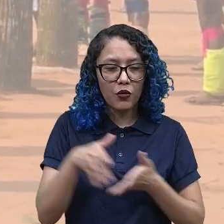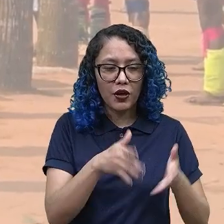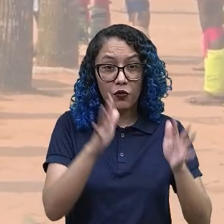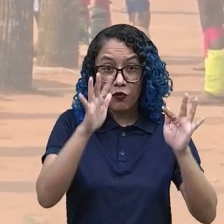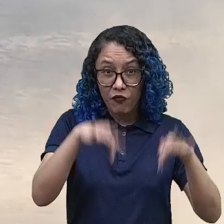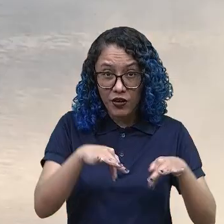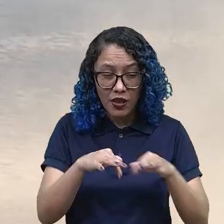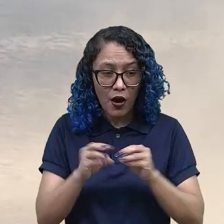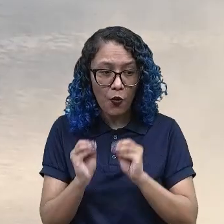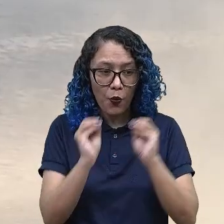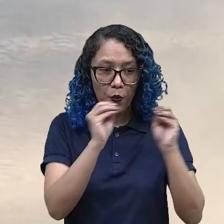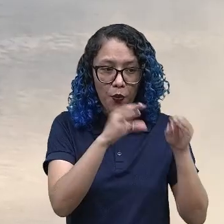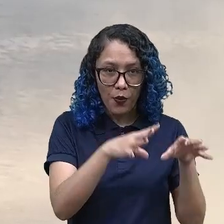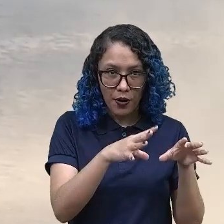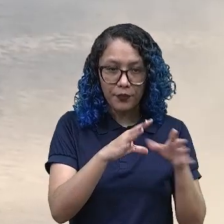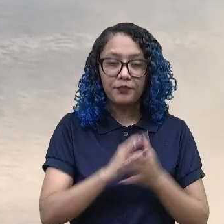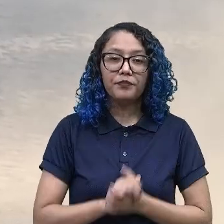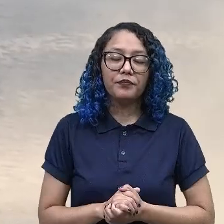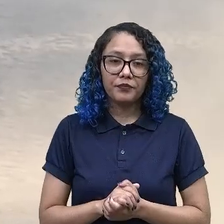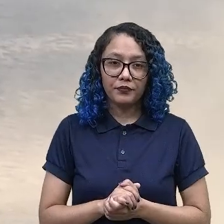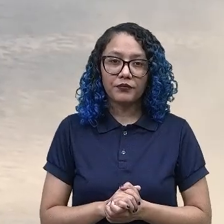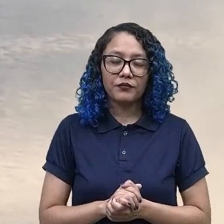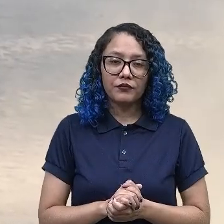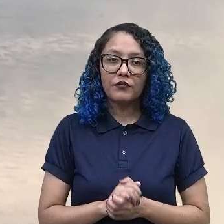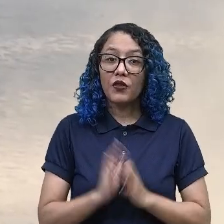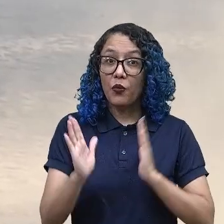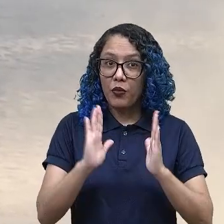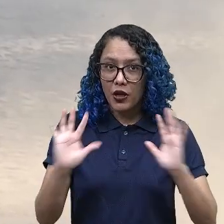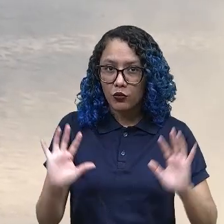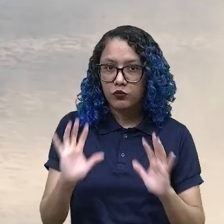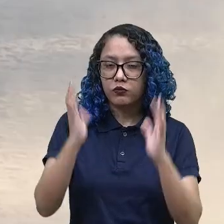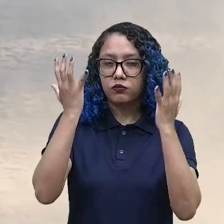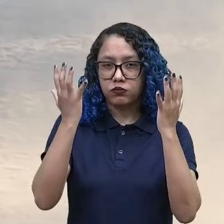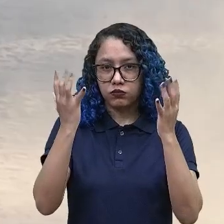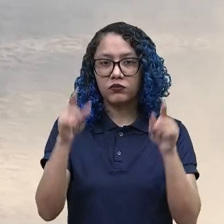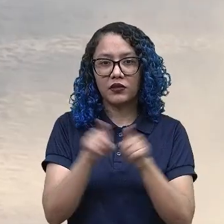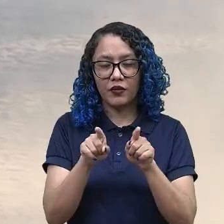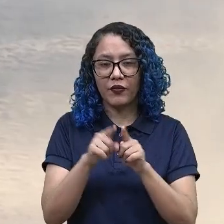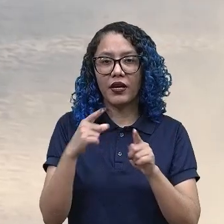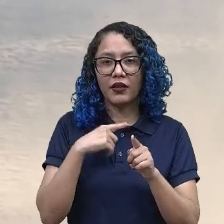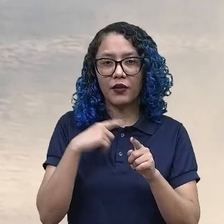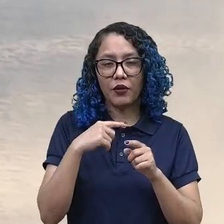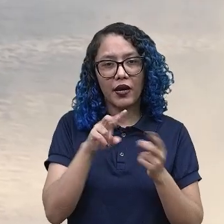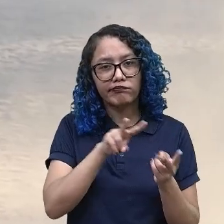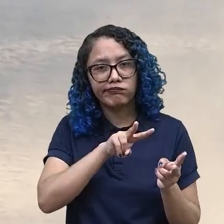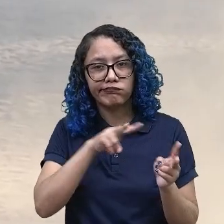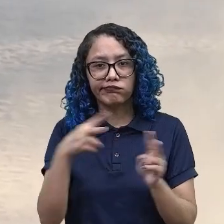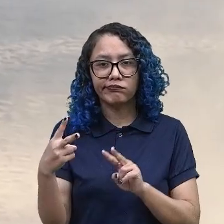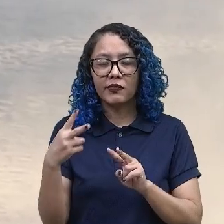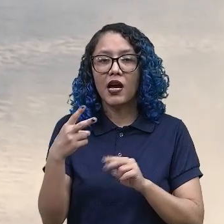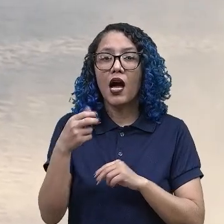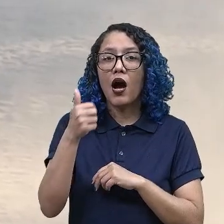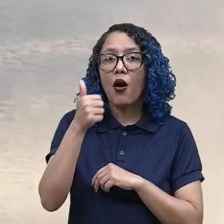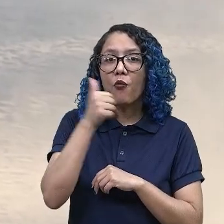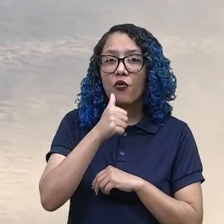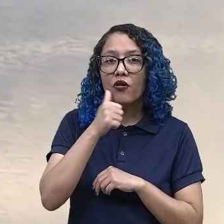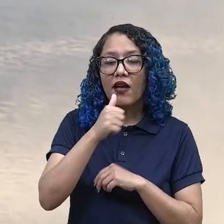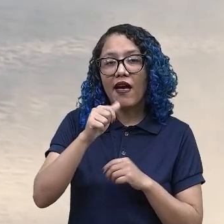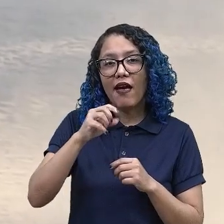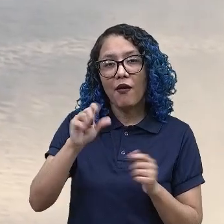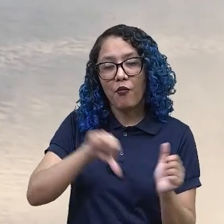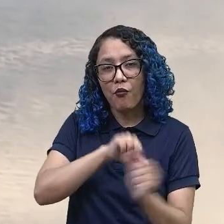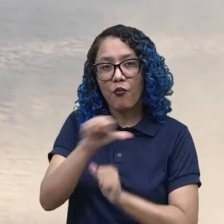cerimônia. Durante a celebração Quarupi, também é realizado o ritual de passagem das meninas para a vida adulta. Elas